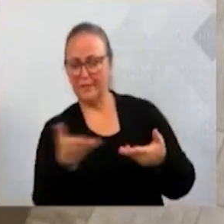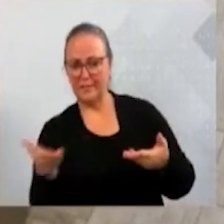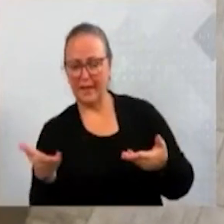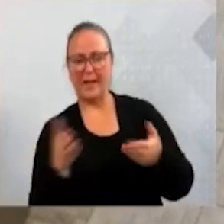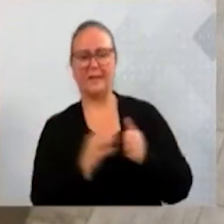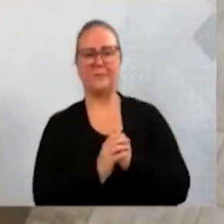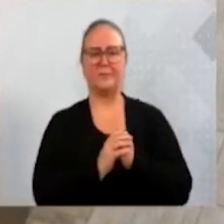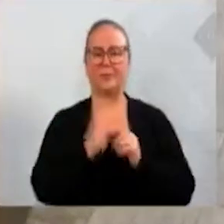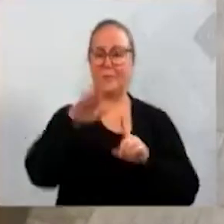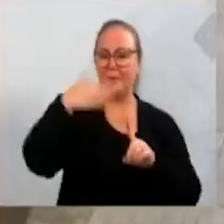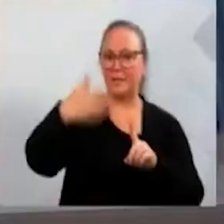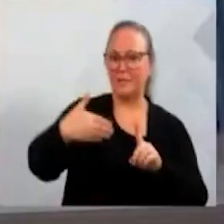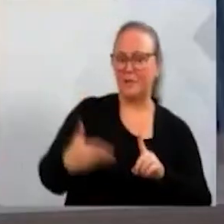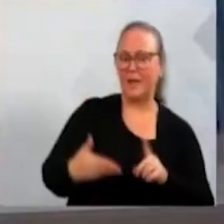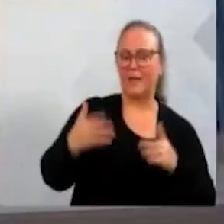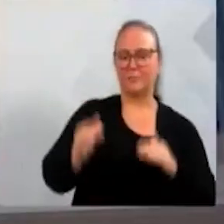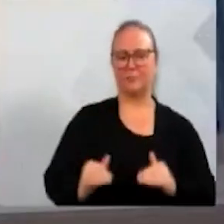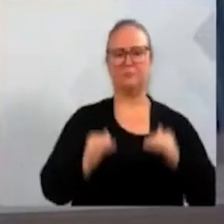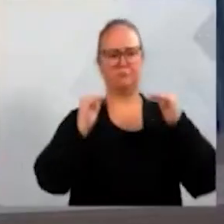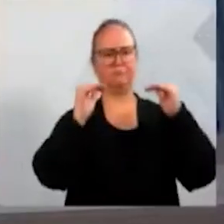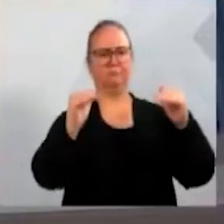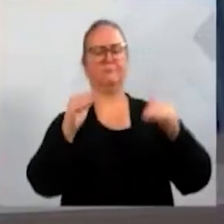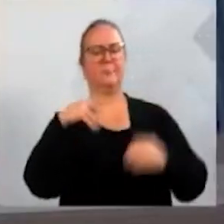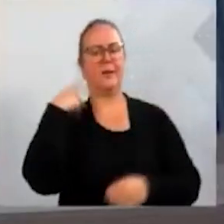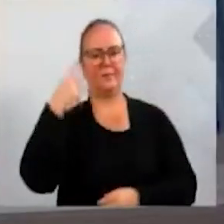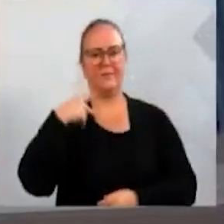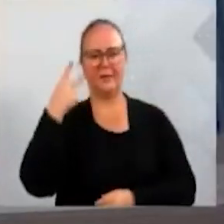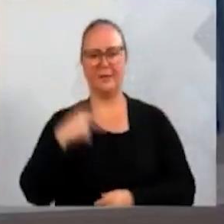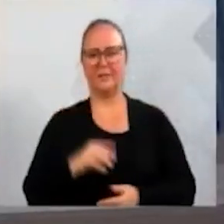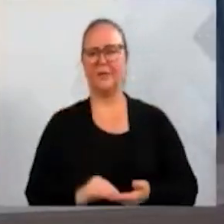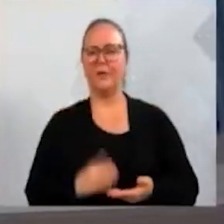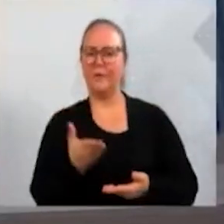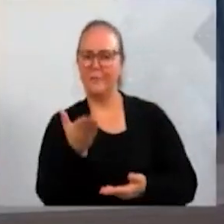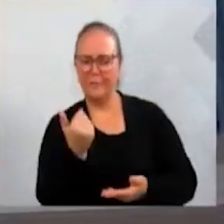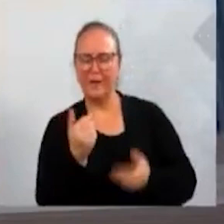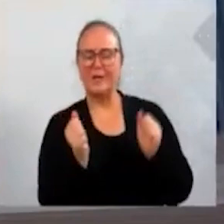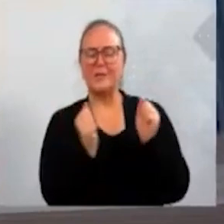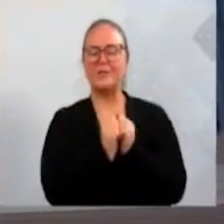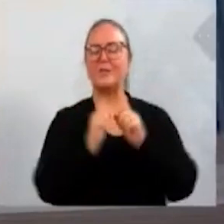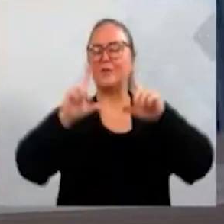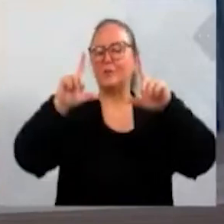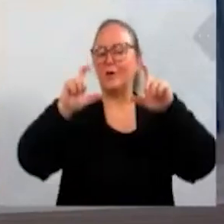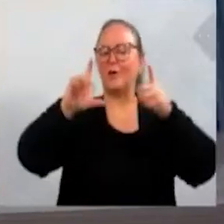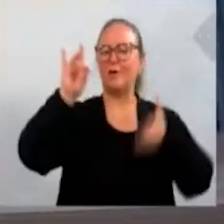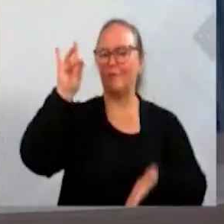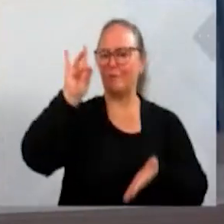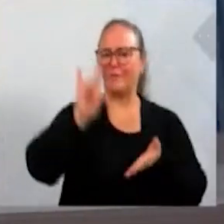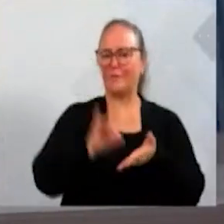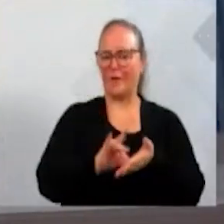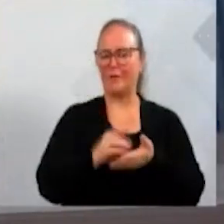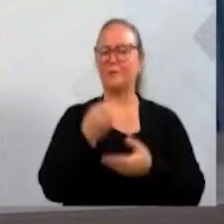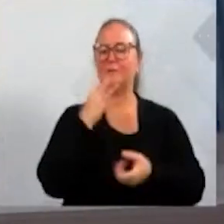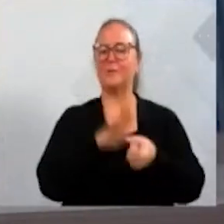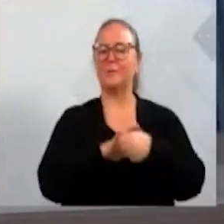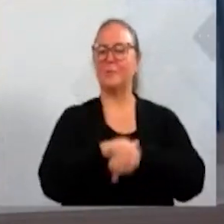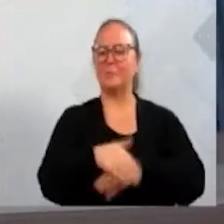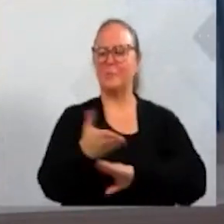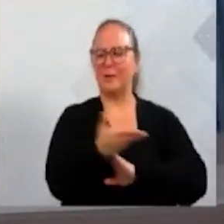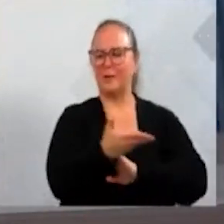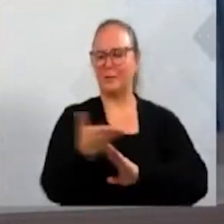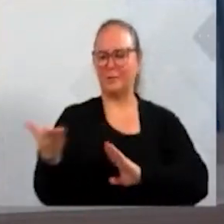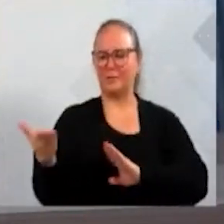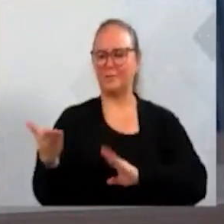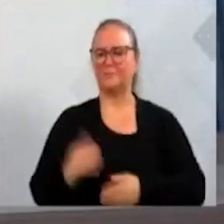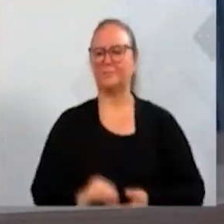autoridades e vereadores para fazermos a foto oficial nesta noite boa noite a todos quero aqui mais uma